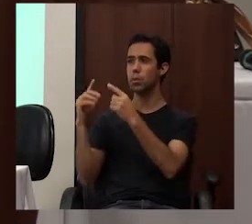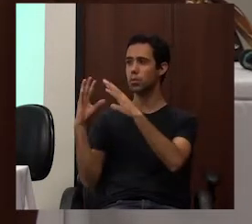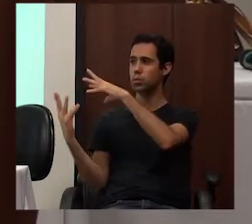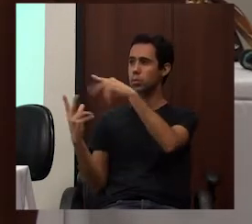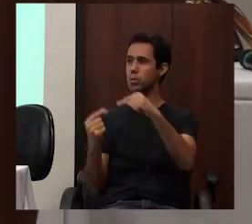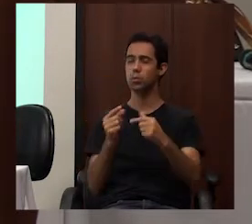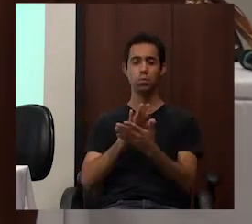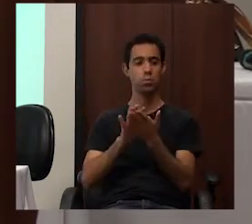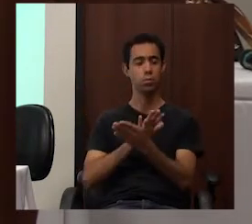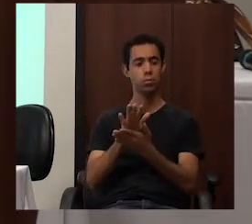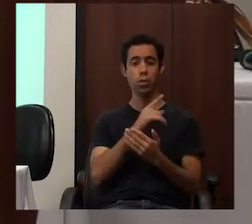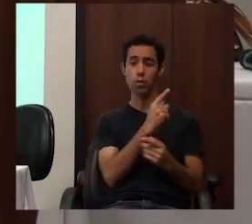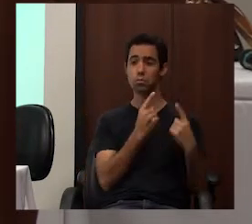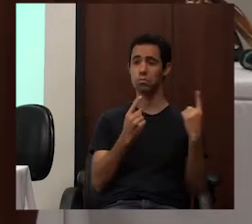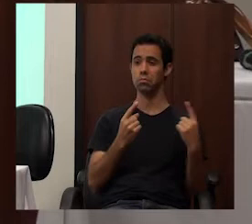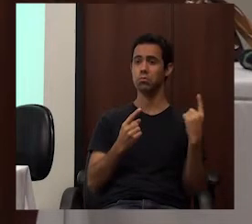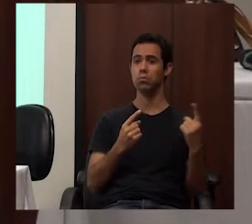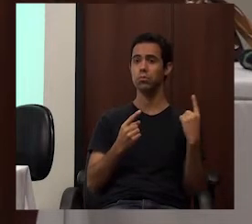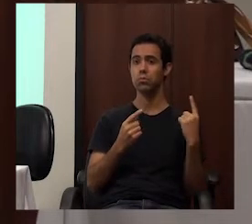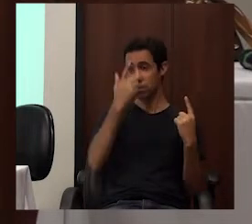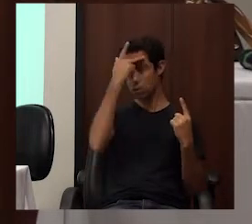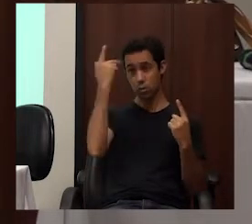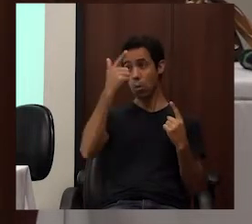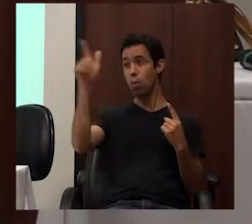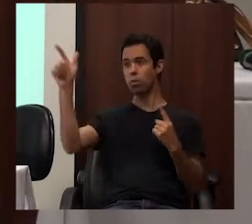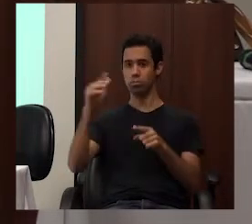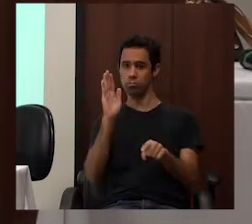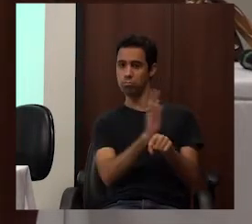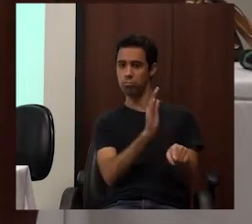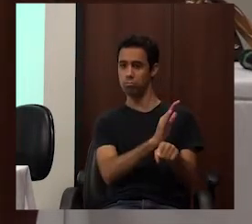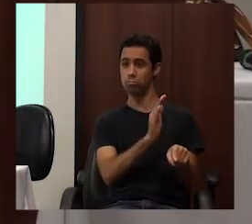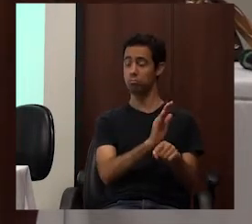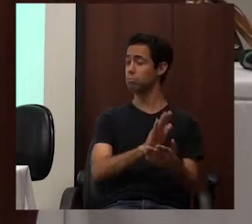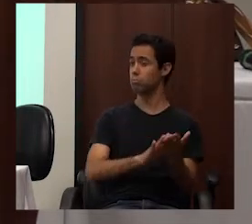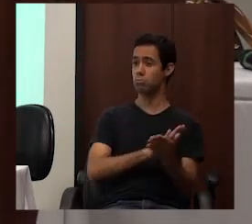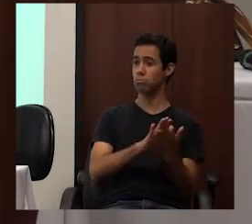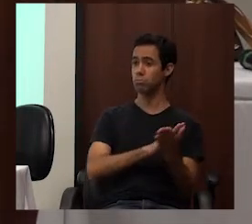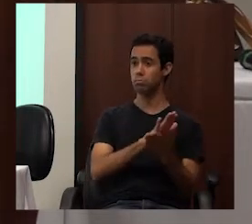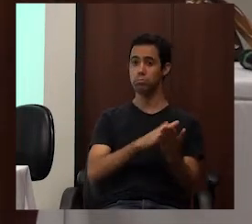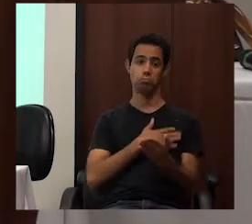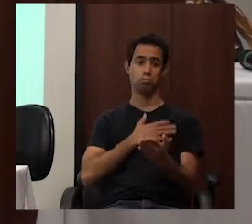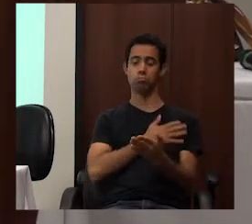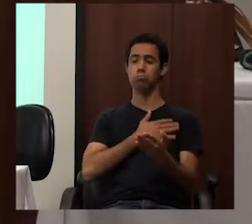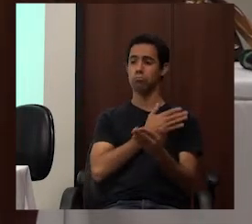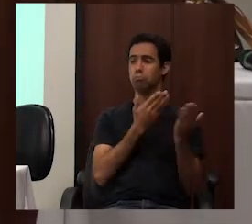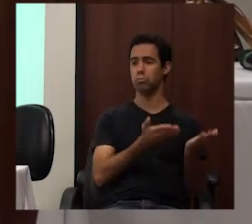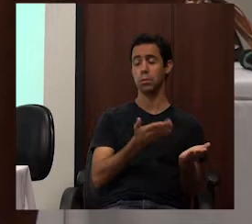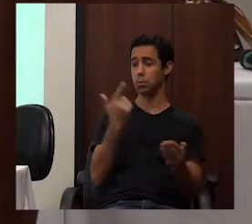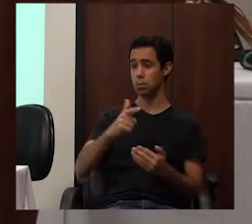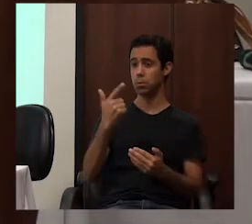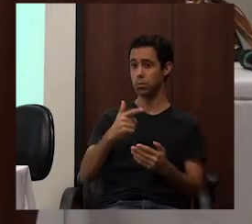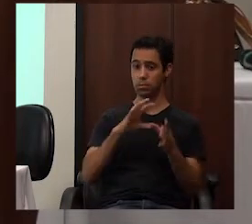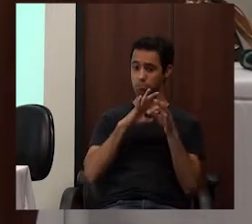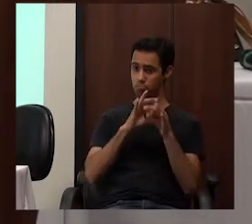nenhuma conexão com o mundo, não tem outras pessoas que gostem dela, que cuidem dela e que tenha